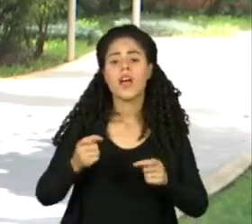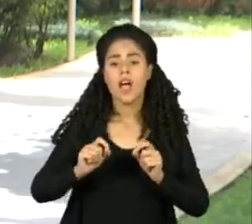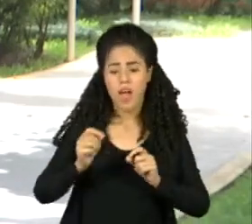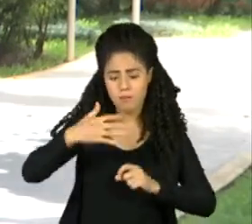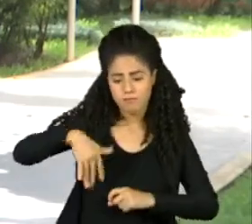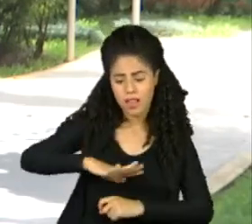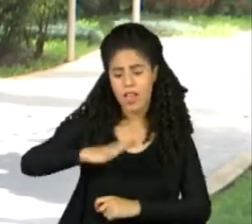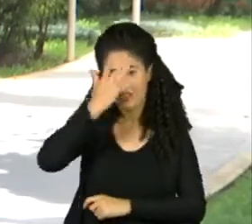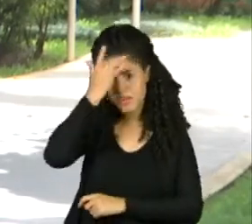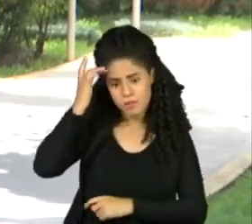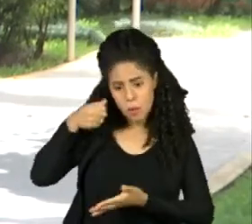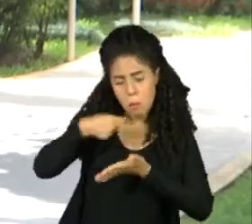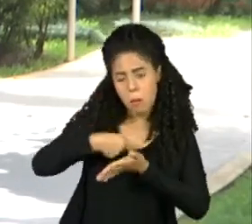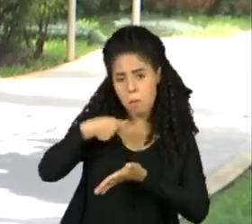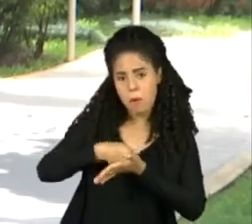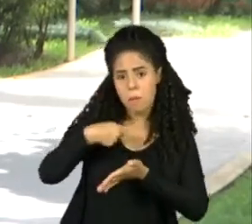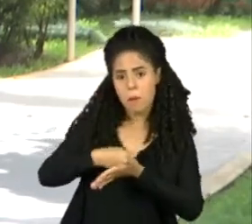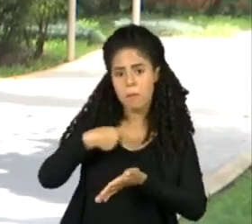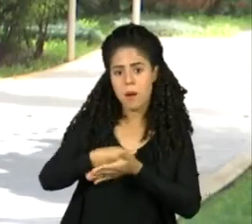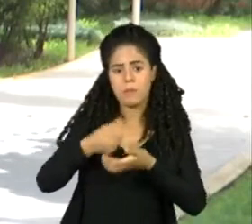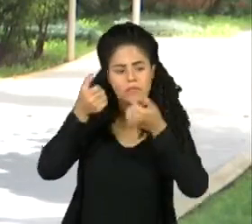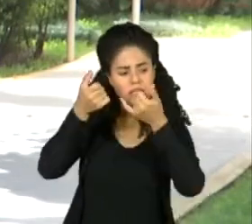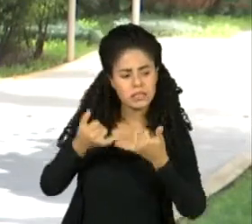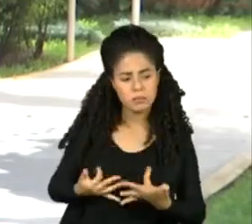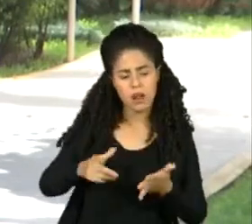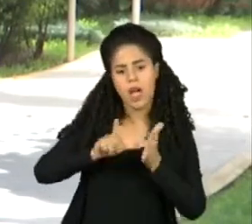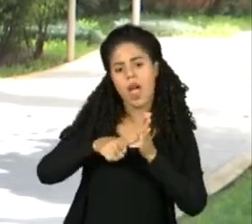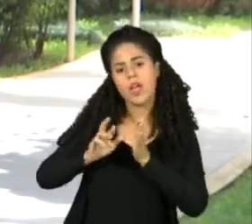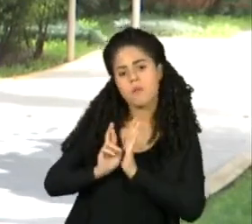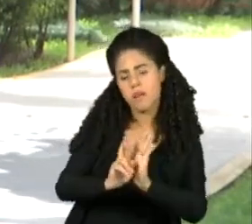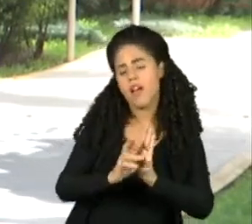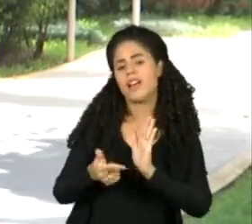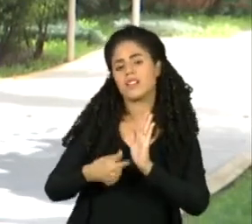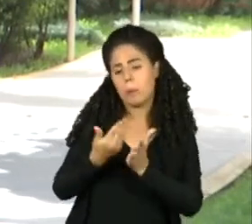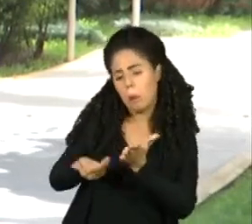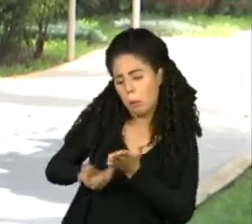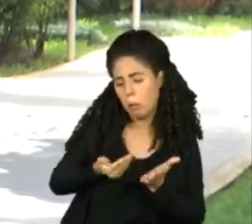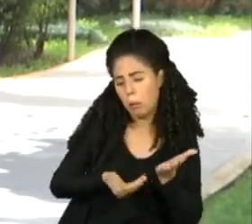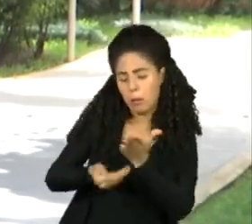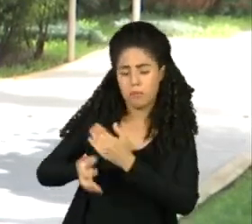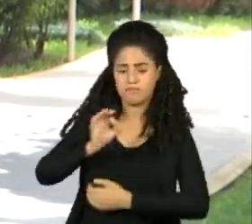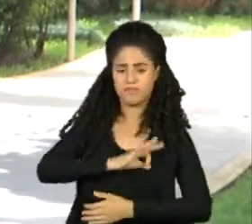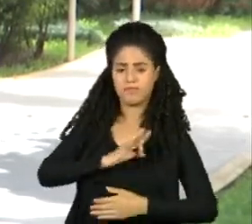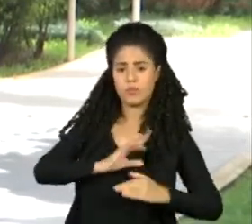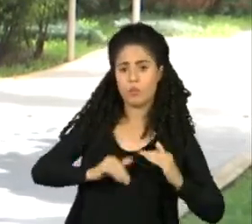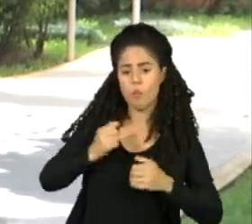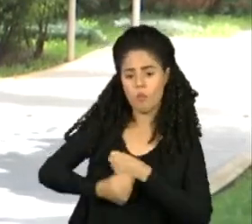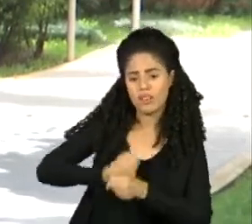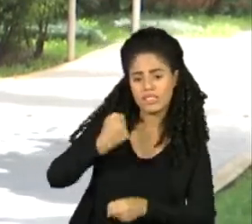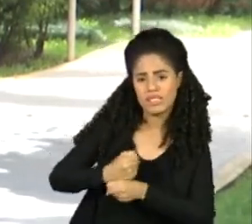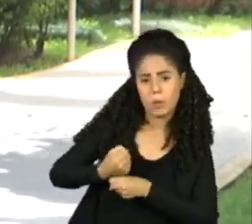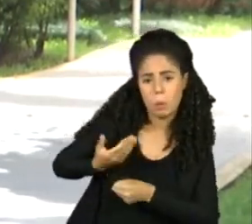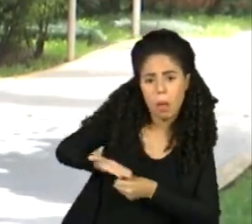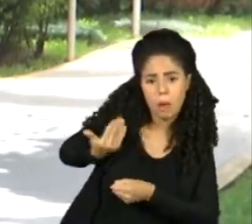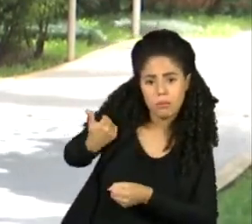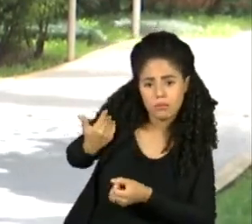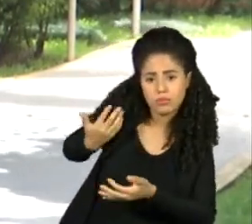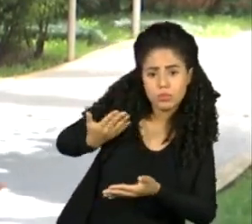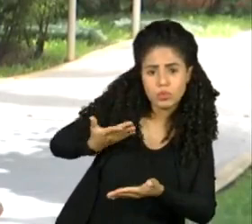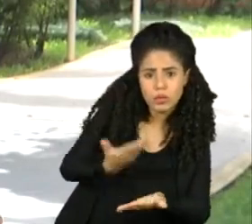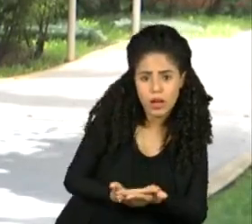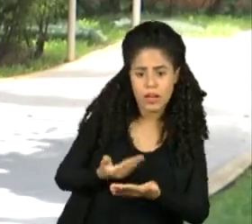Entidades que representam o setor falam de mais de um terço de perda salarial nos últimos 5 anos, período em que